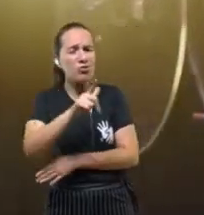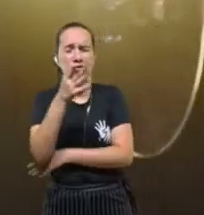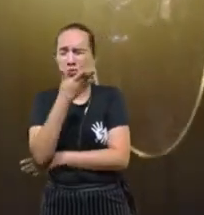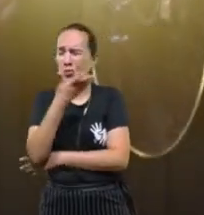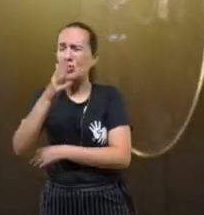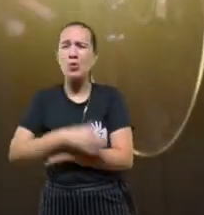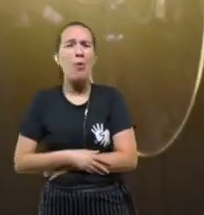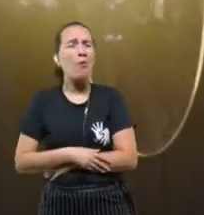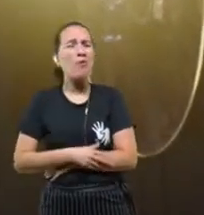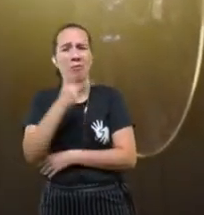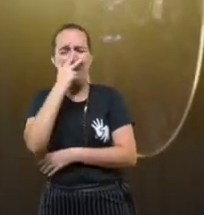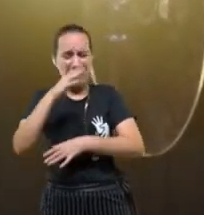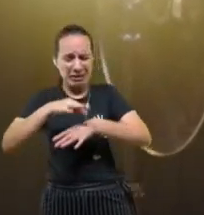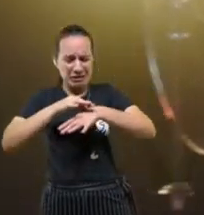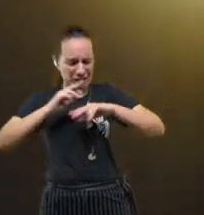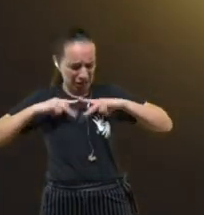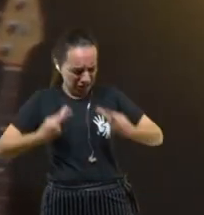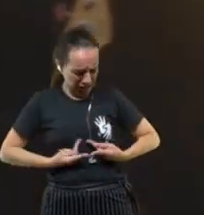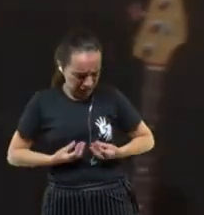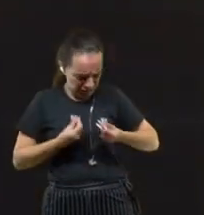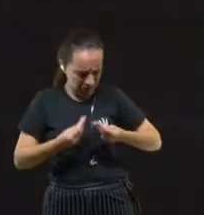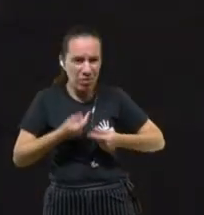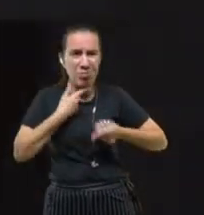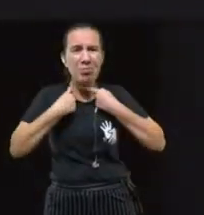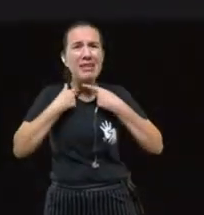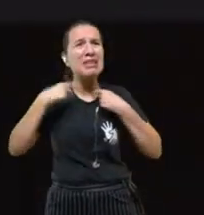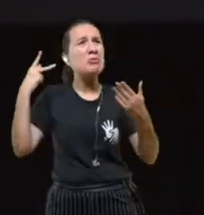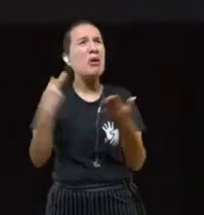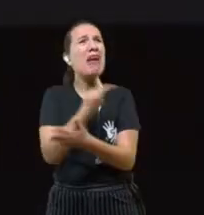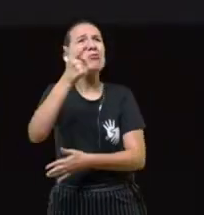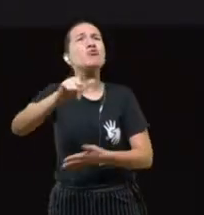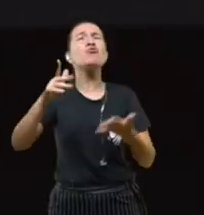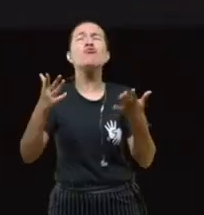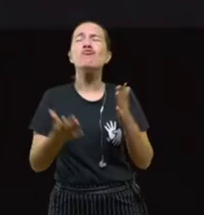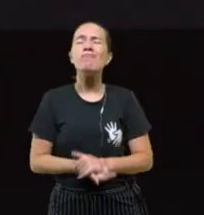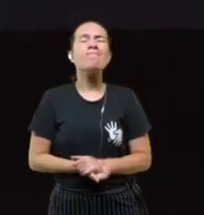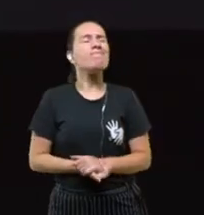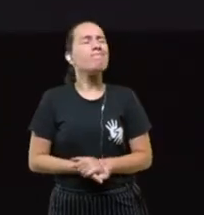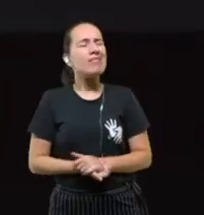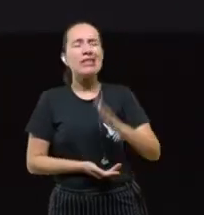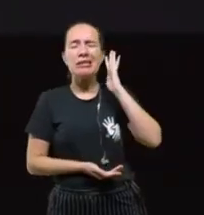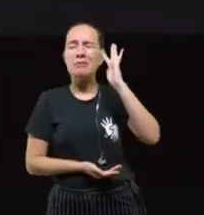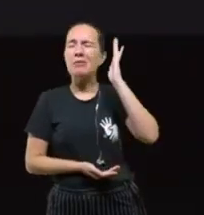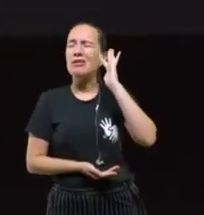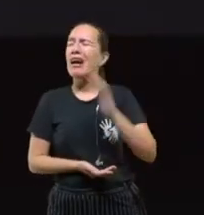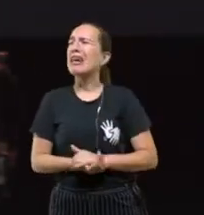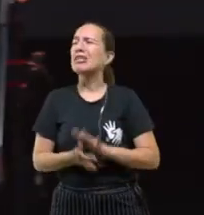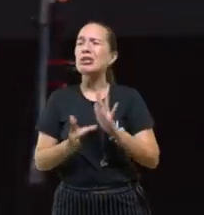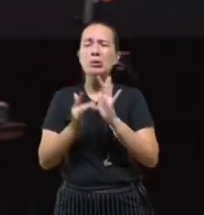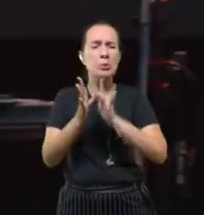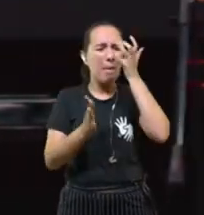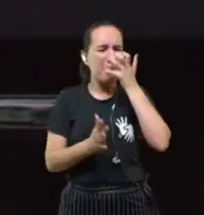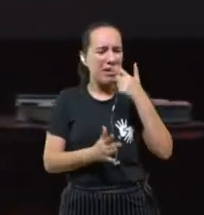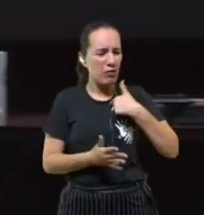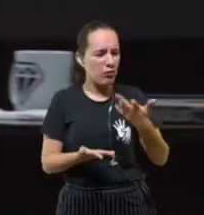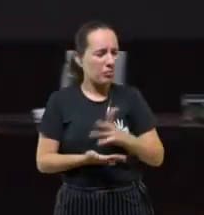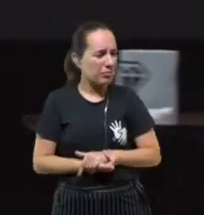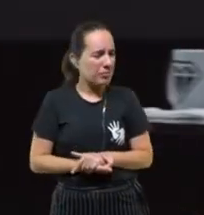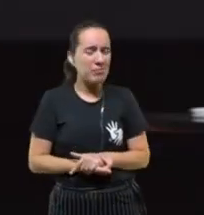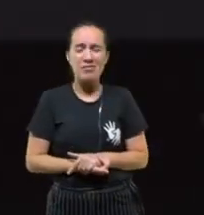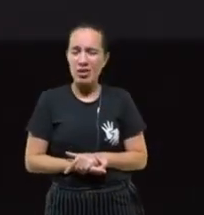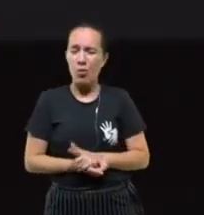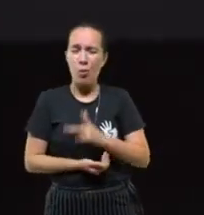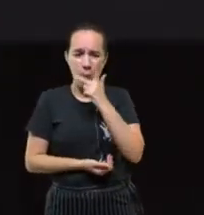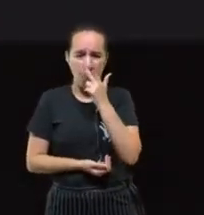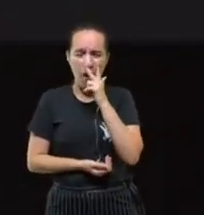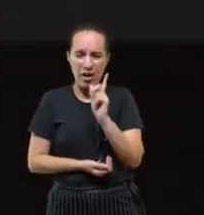minha carne que se levantou e tal. E eu imaginava, nossa, Jesus deve estar bravo comigo. Ele